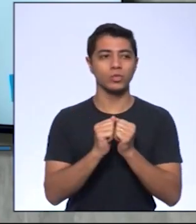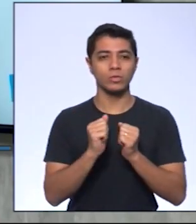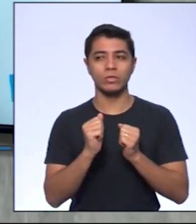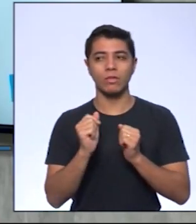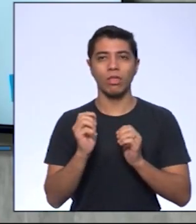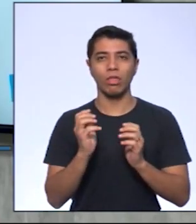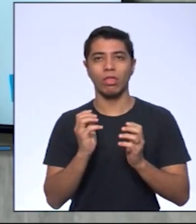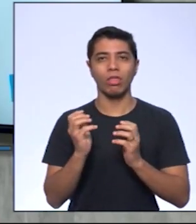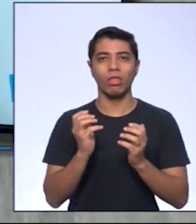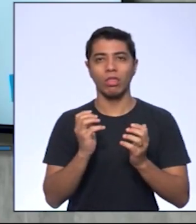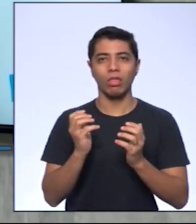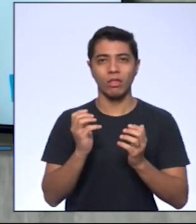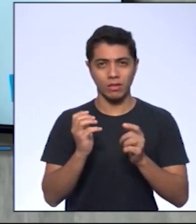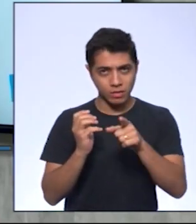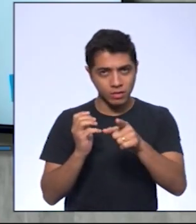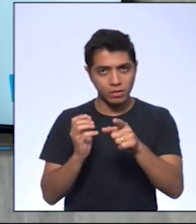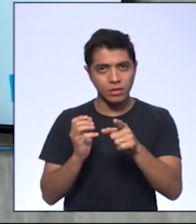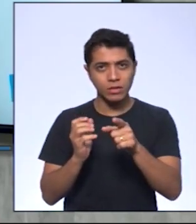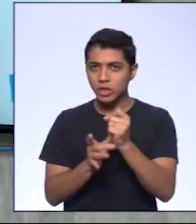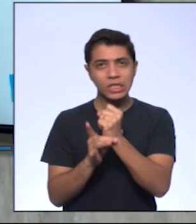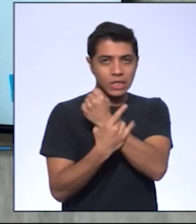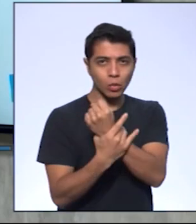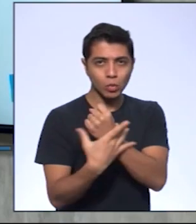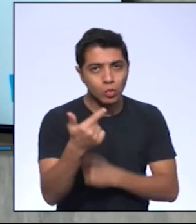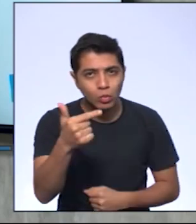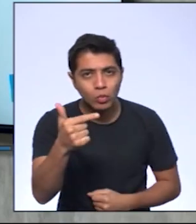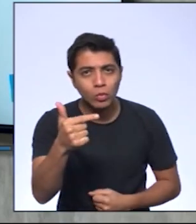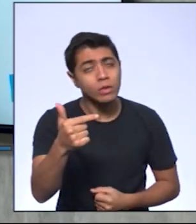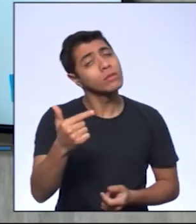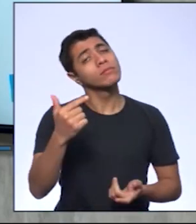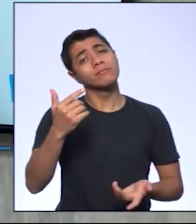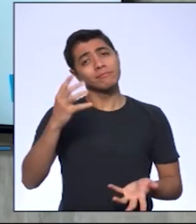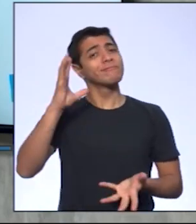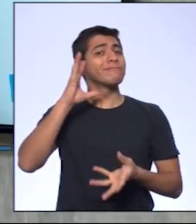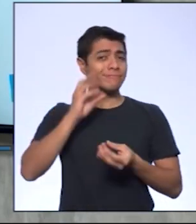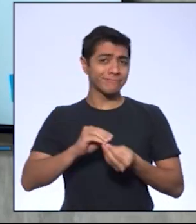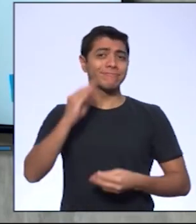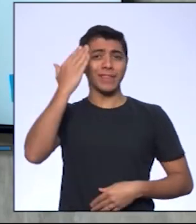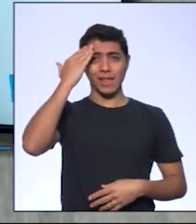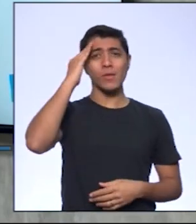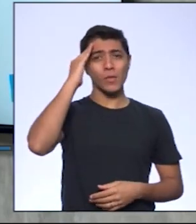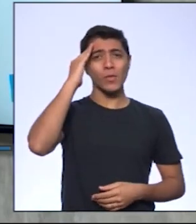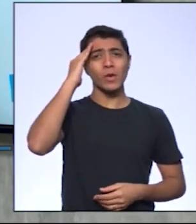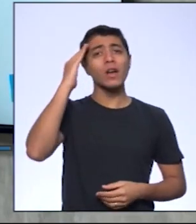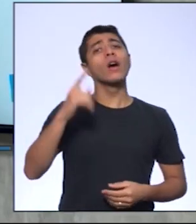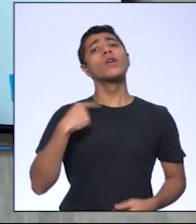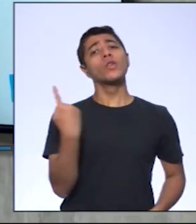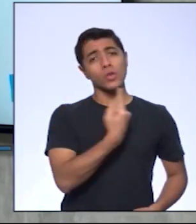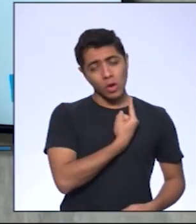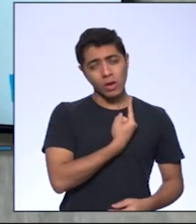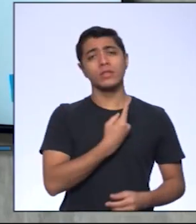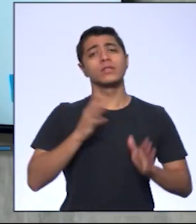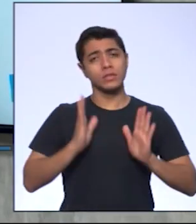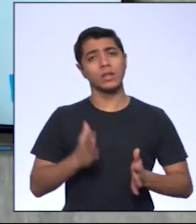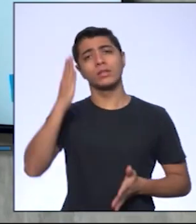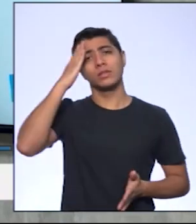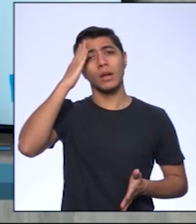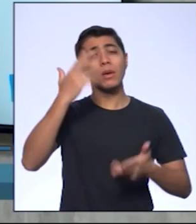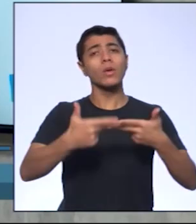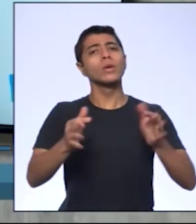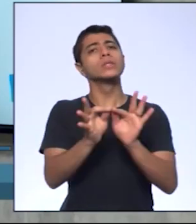isso, significa que você não tem tanta segurança. Entendeu como é que funciona? Então, nós entendemos uma coisa muito